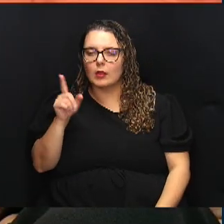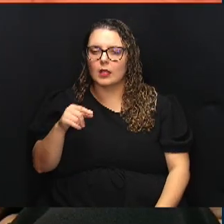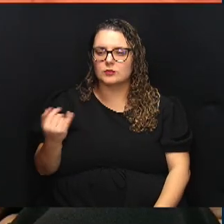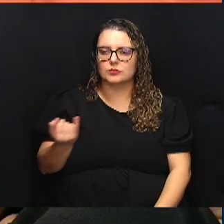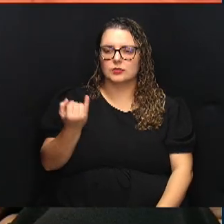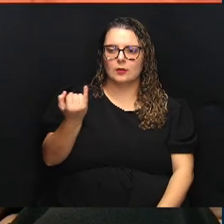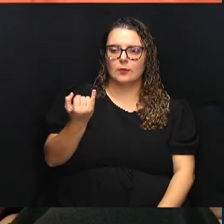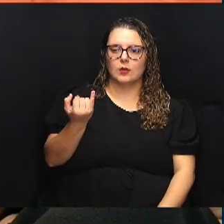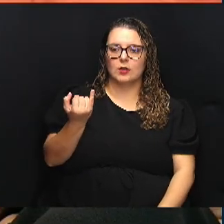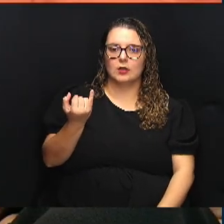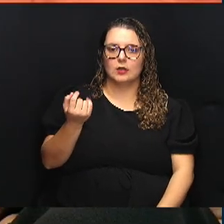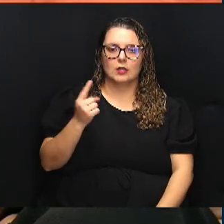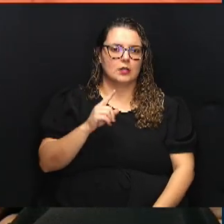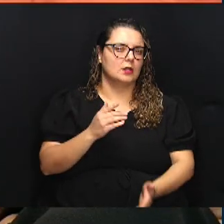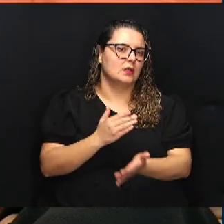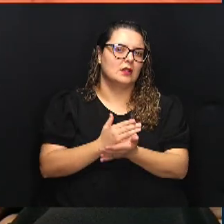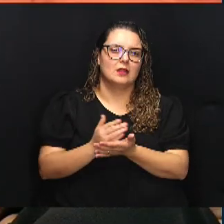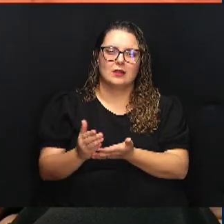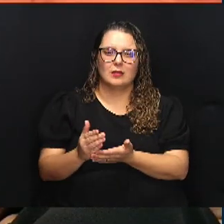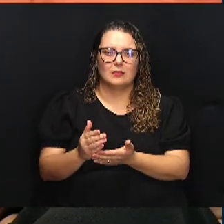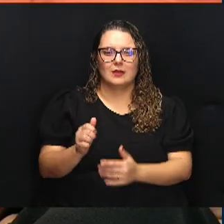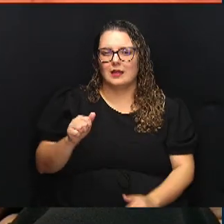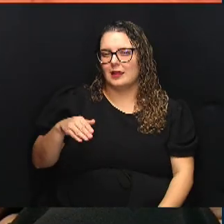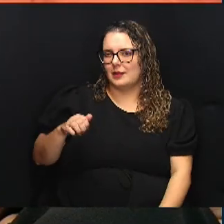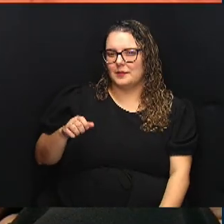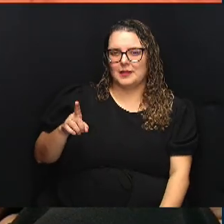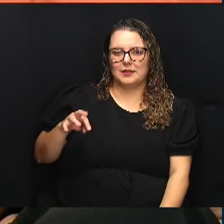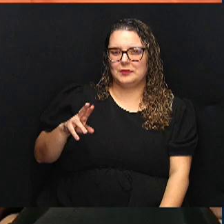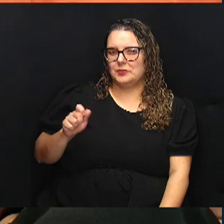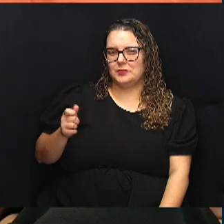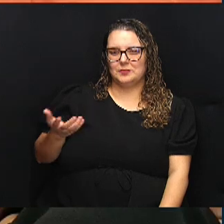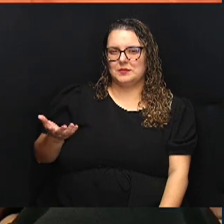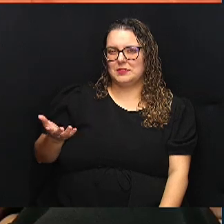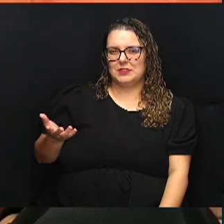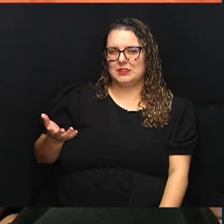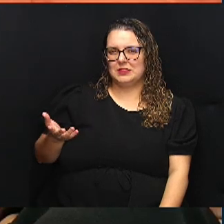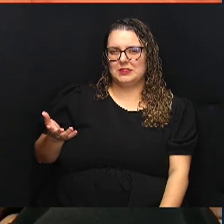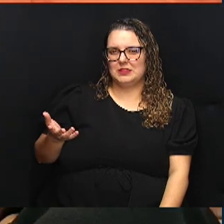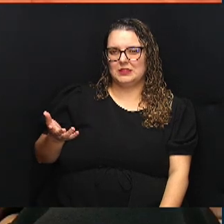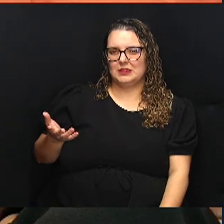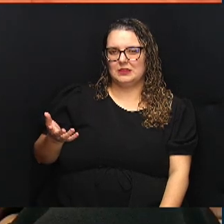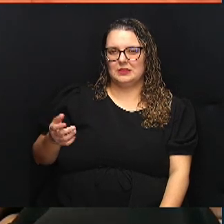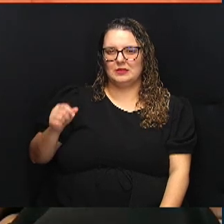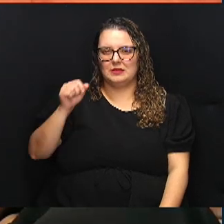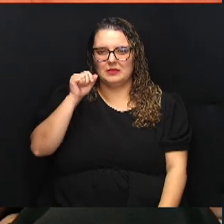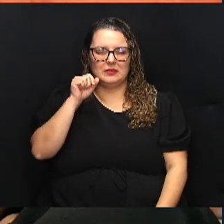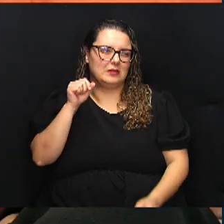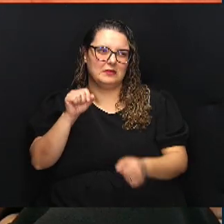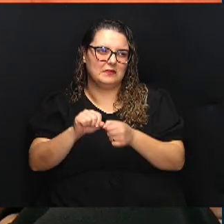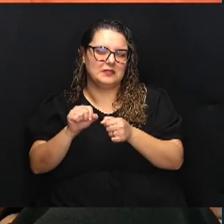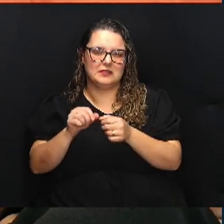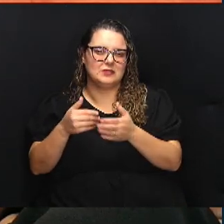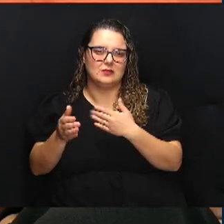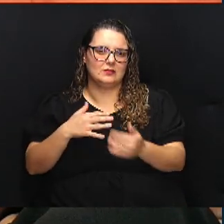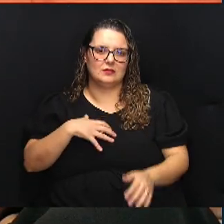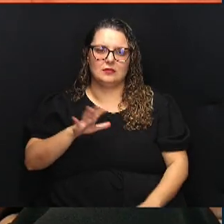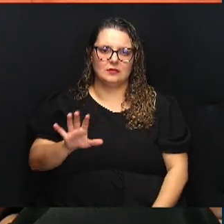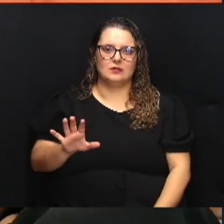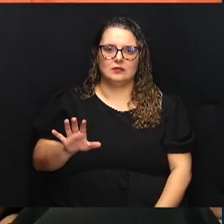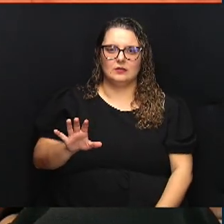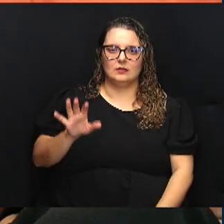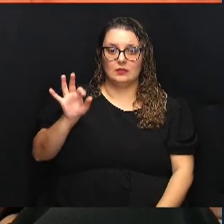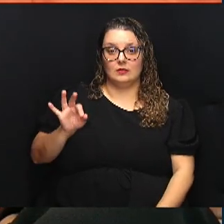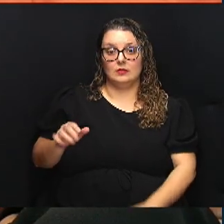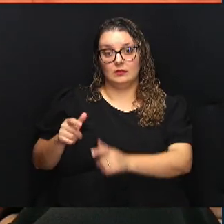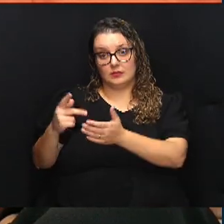assim, não comece amadora, não comece, deixa eu fazer de qualquer jeito. A tendência de dar errado